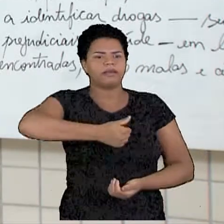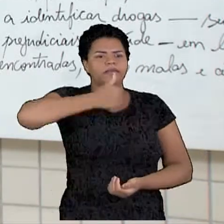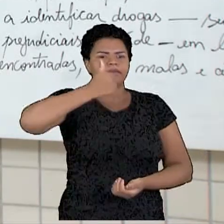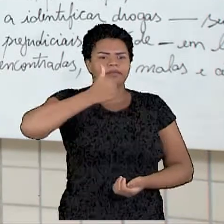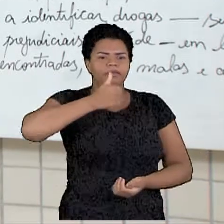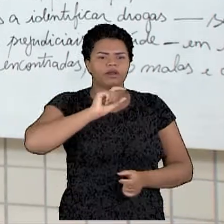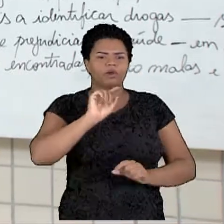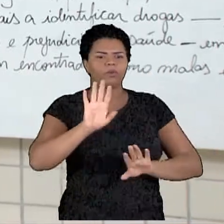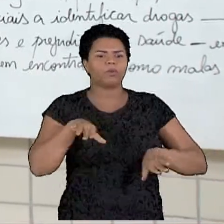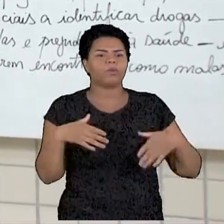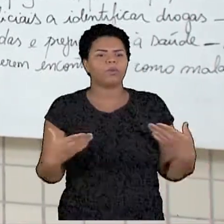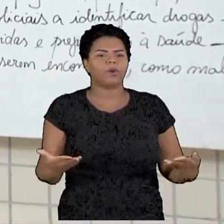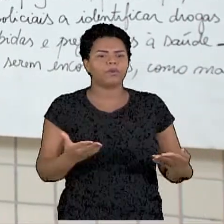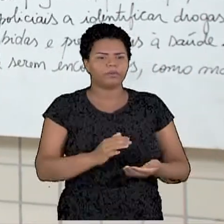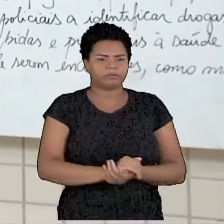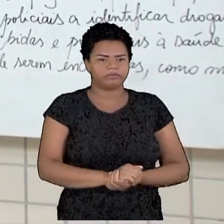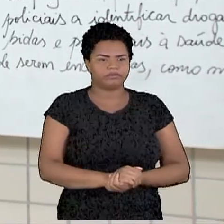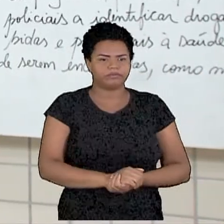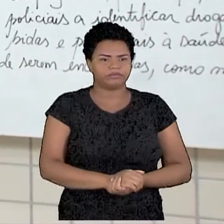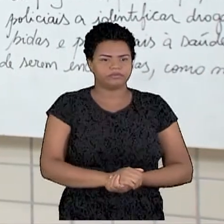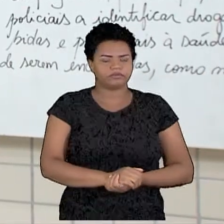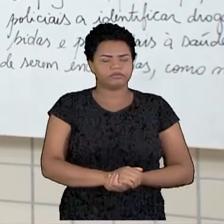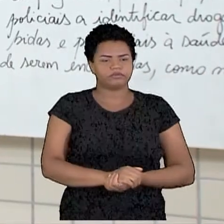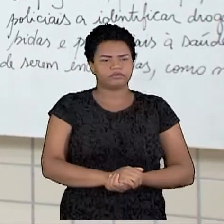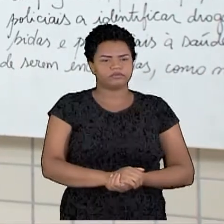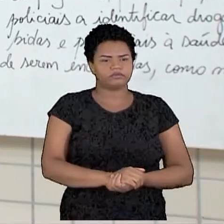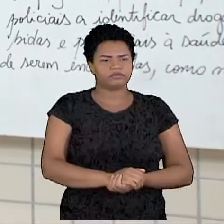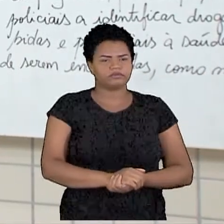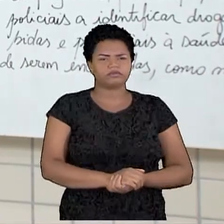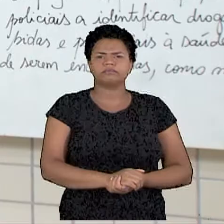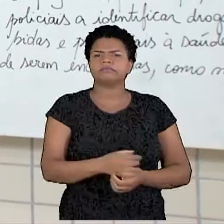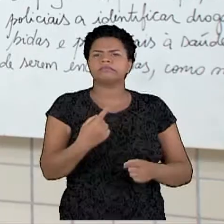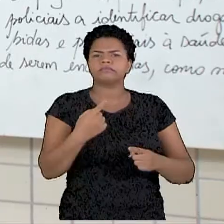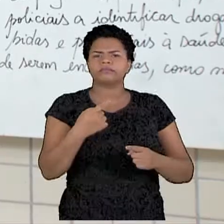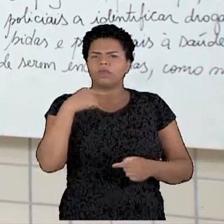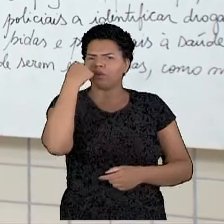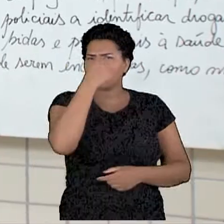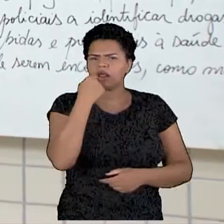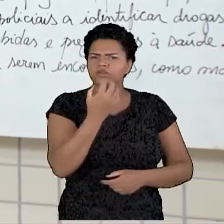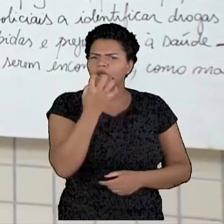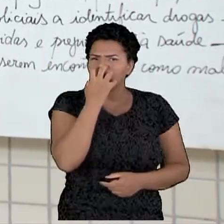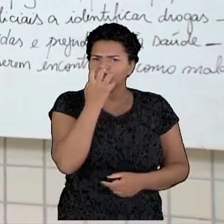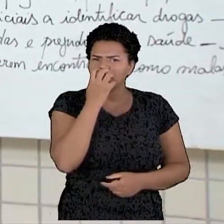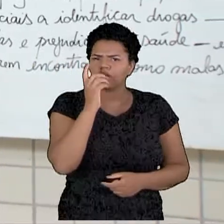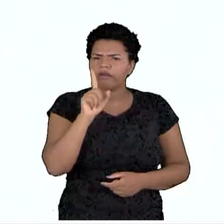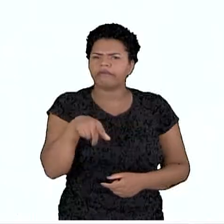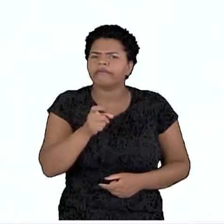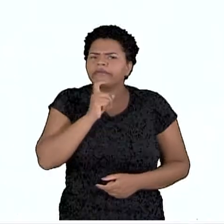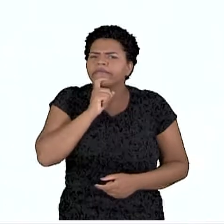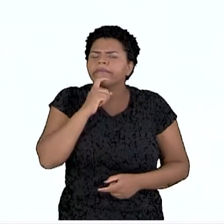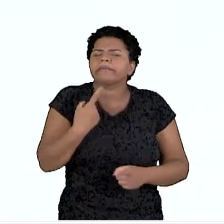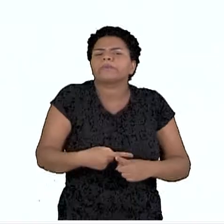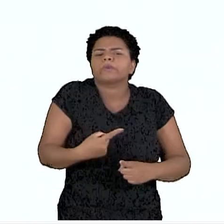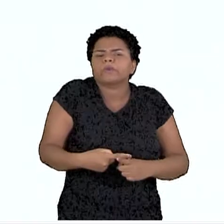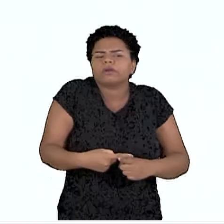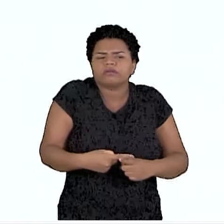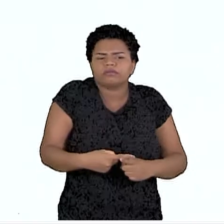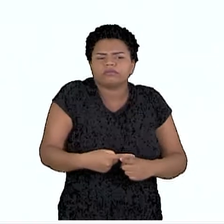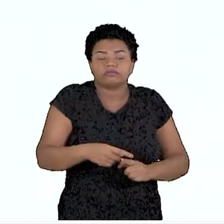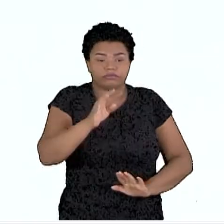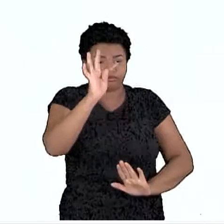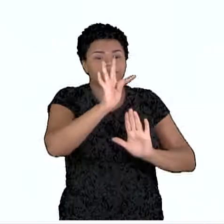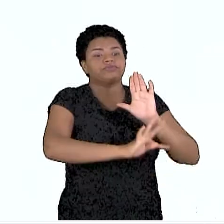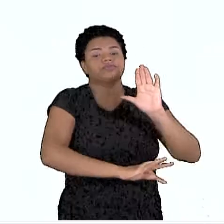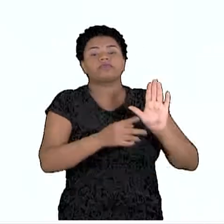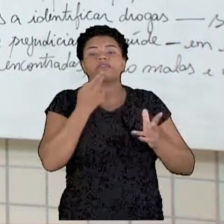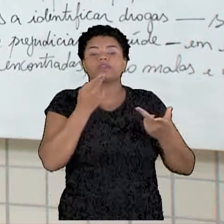é? Vamos a ela? A partir do por que o nariz do cão é gelado? Lá no texto ele diz